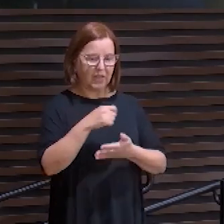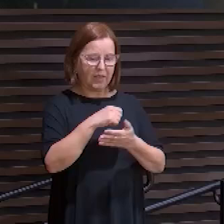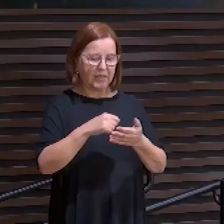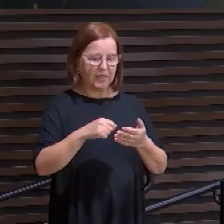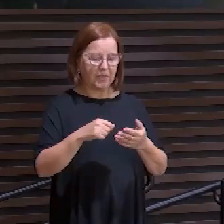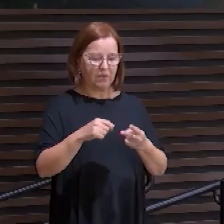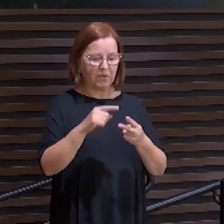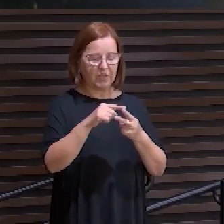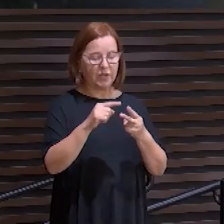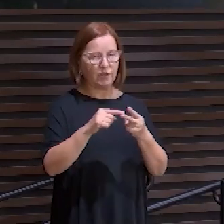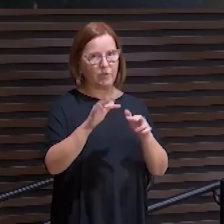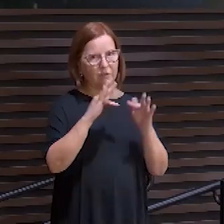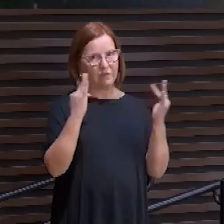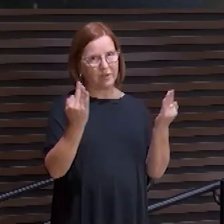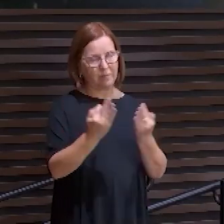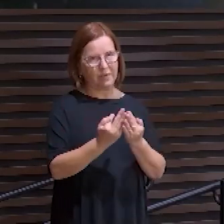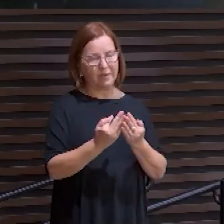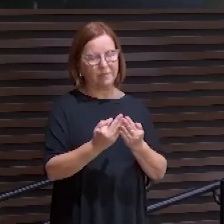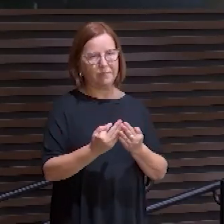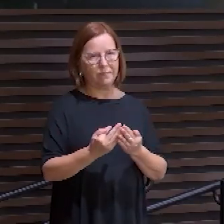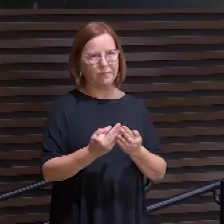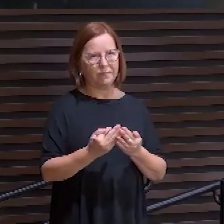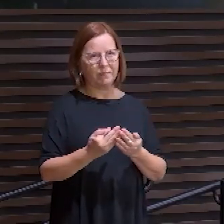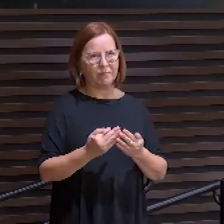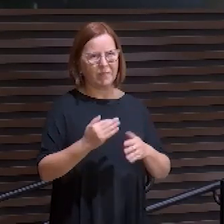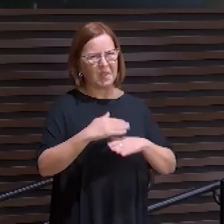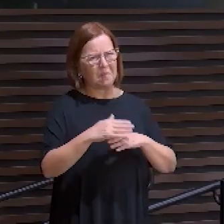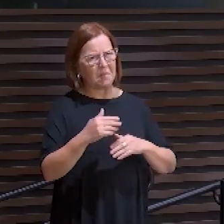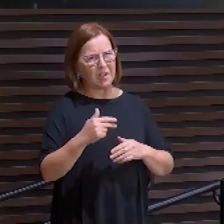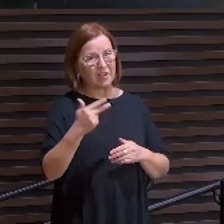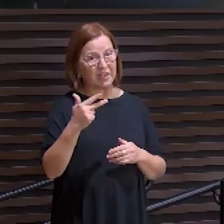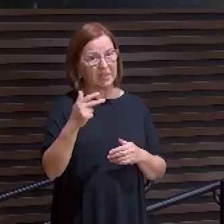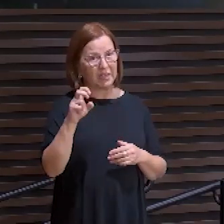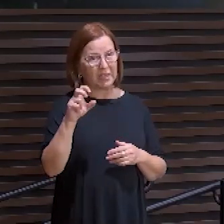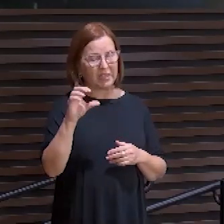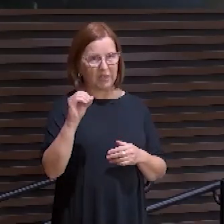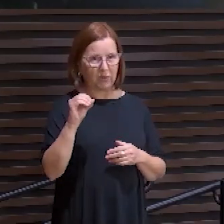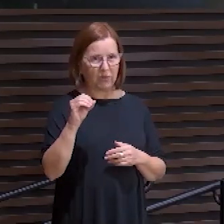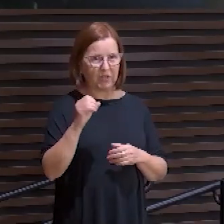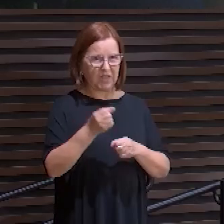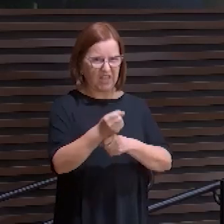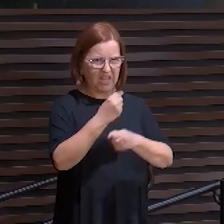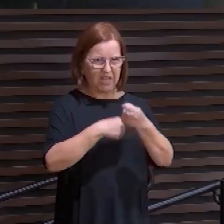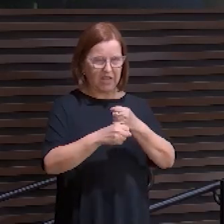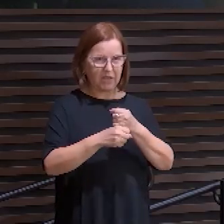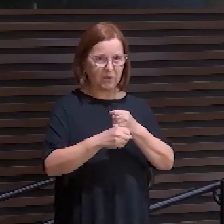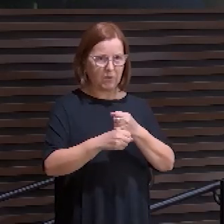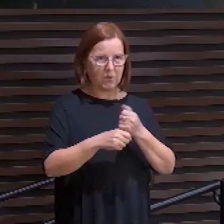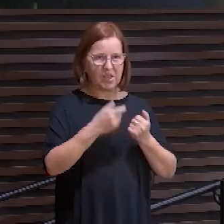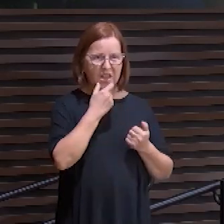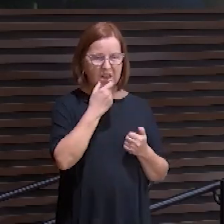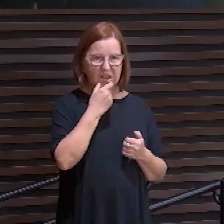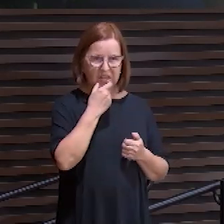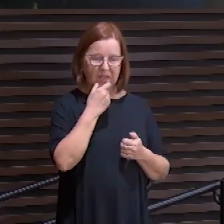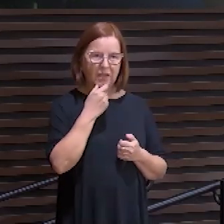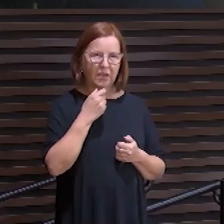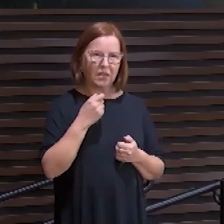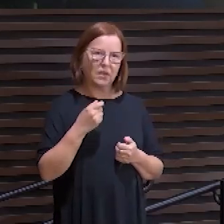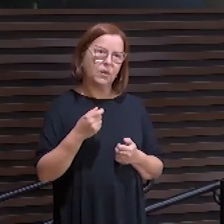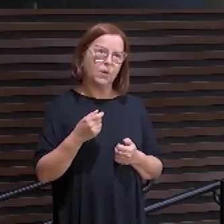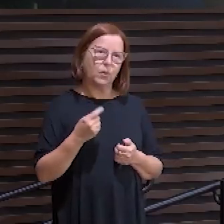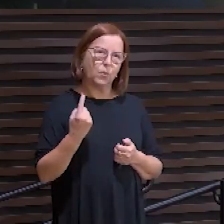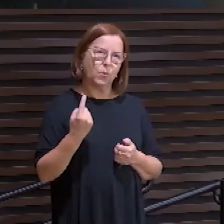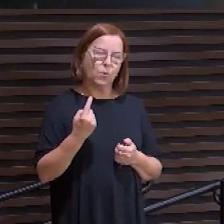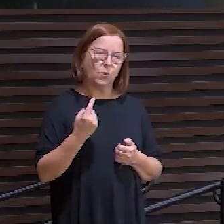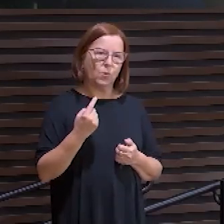famílias. Há mais de 350 anos na Inglaterra, Richard Edwards, conceituado